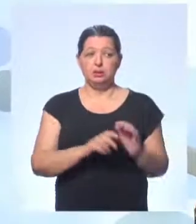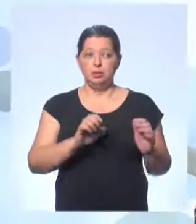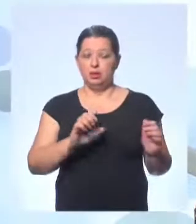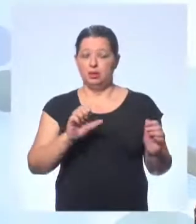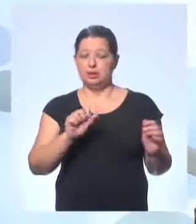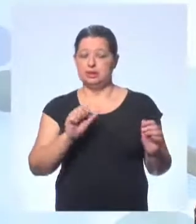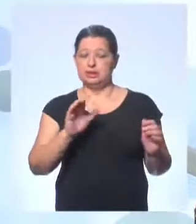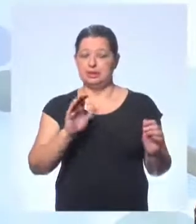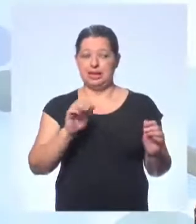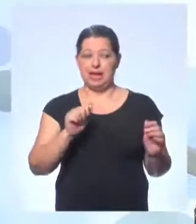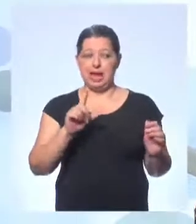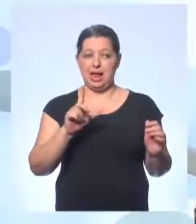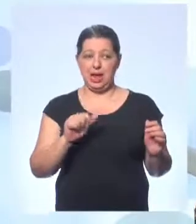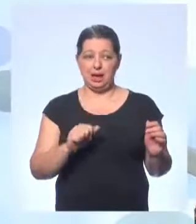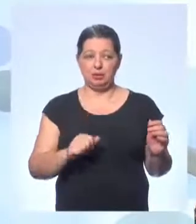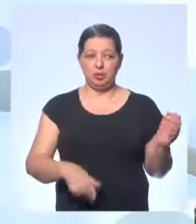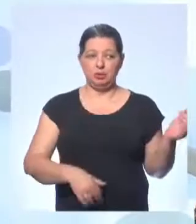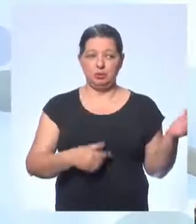escala.